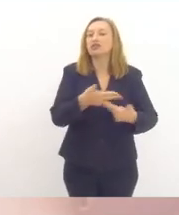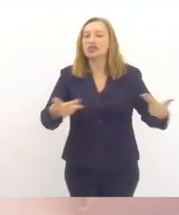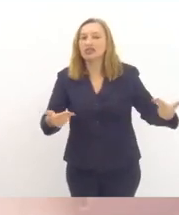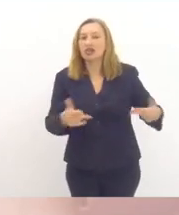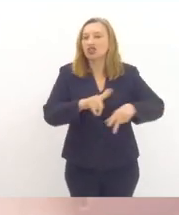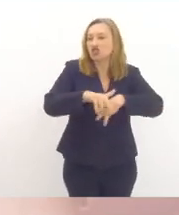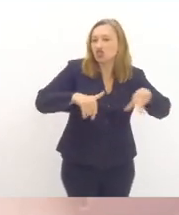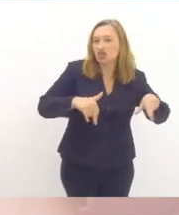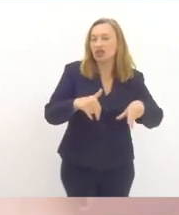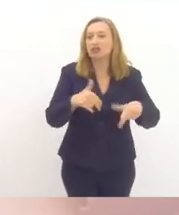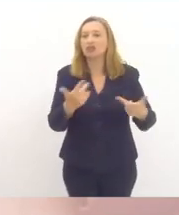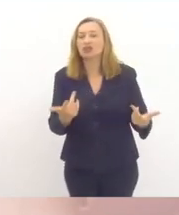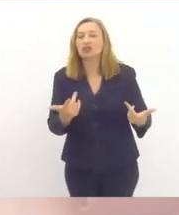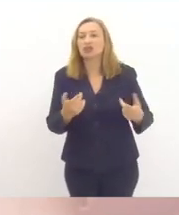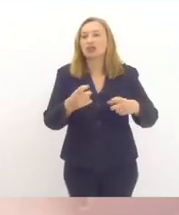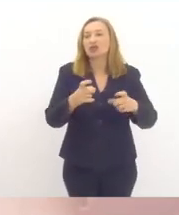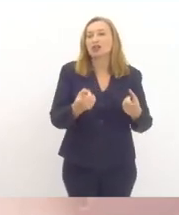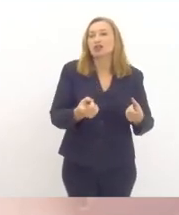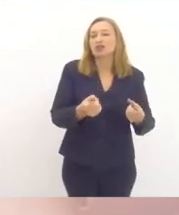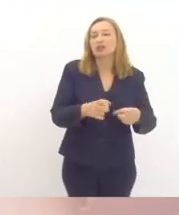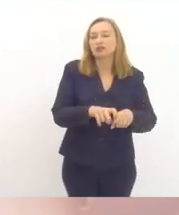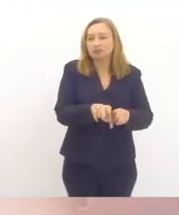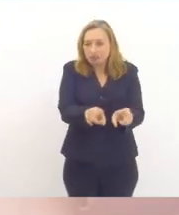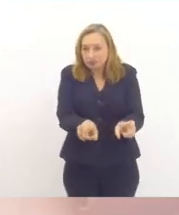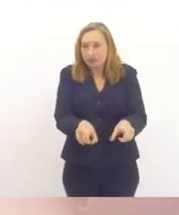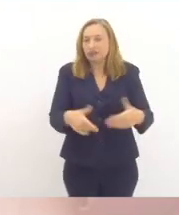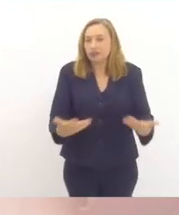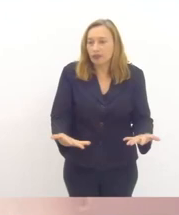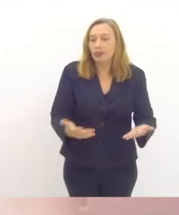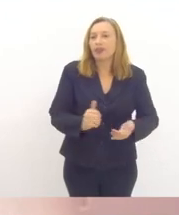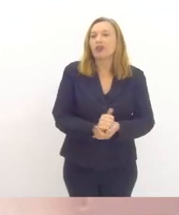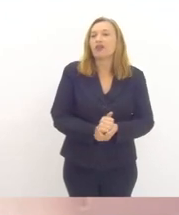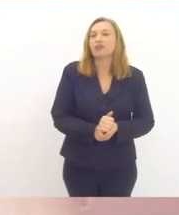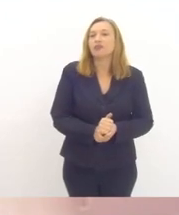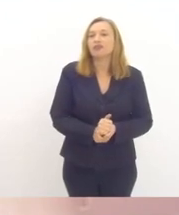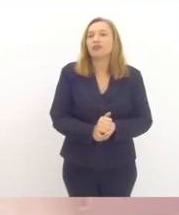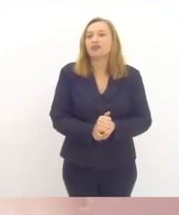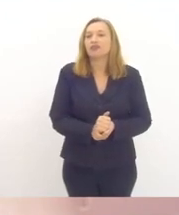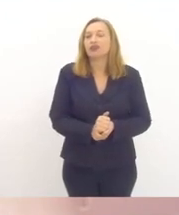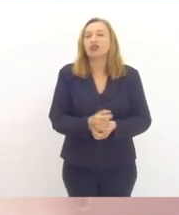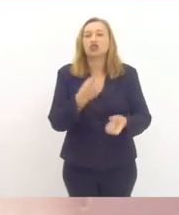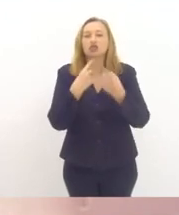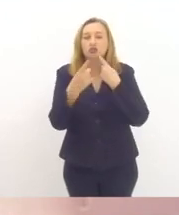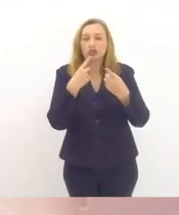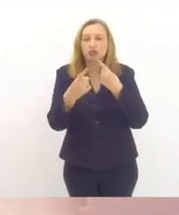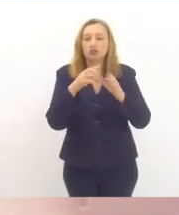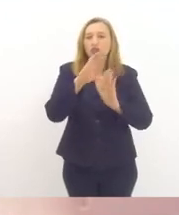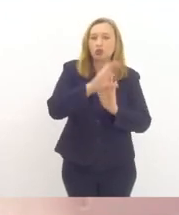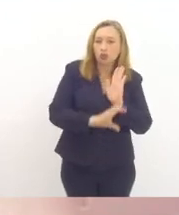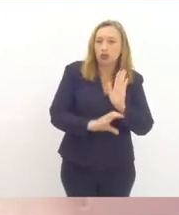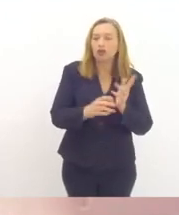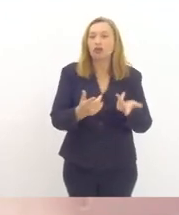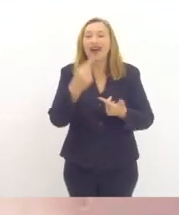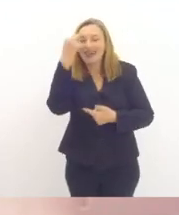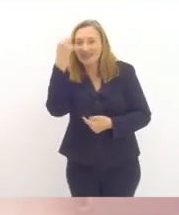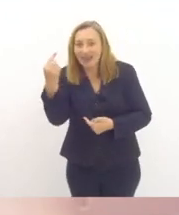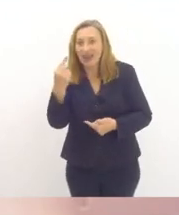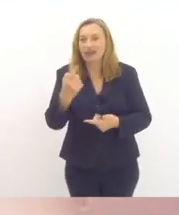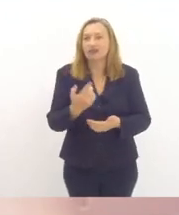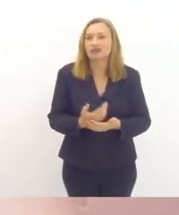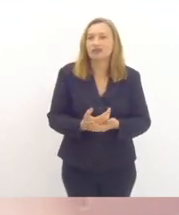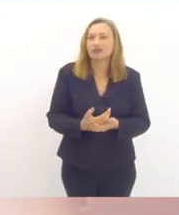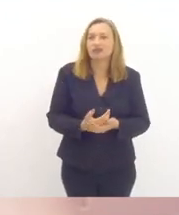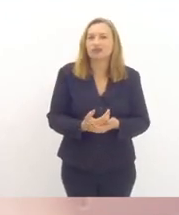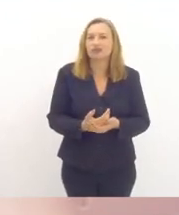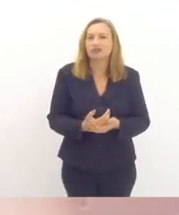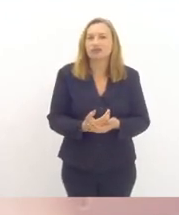de orientação sexual, racial, religiosa, e, consequentemente, isso afeta, né, na perspectiva da discussão do currículo, a ideia de